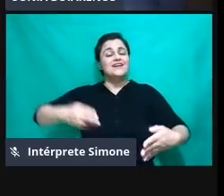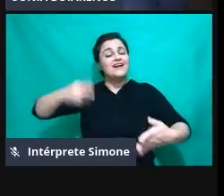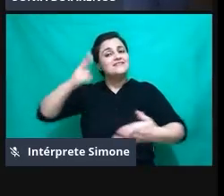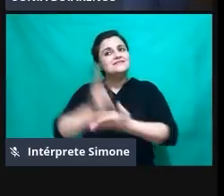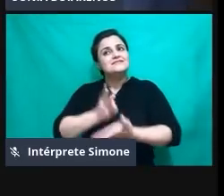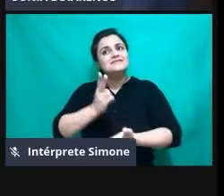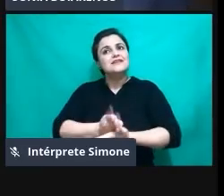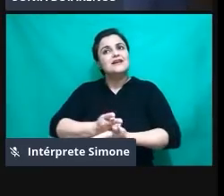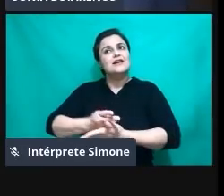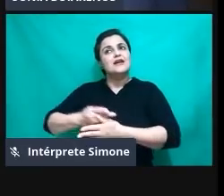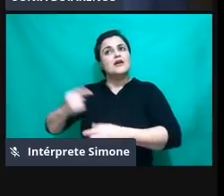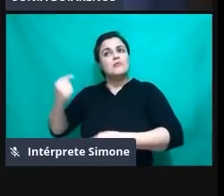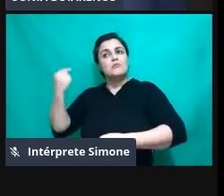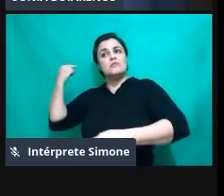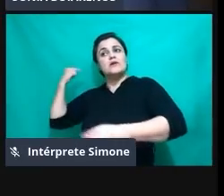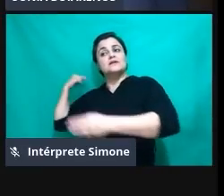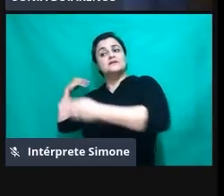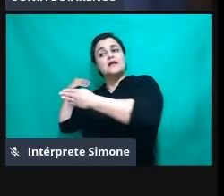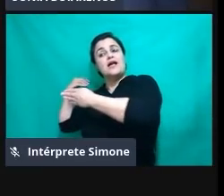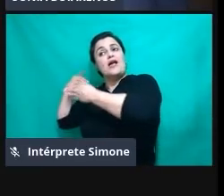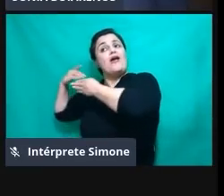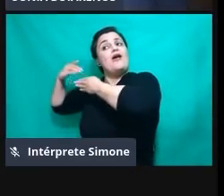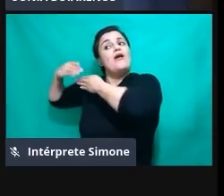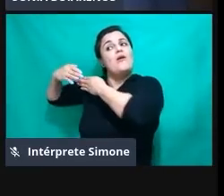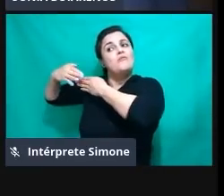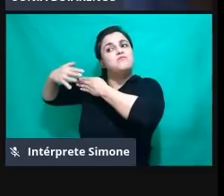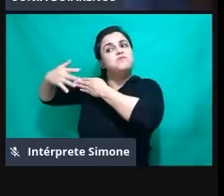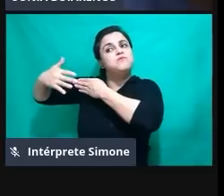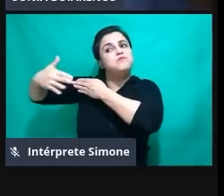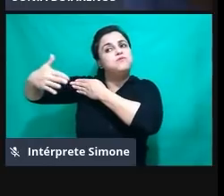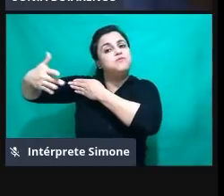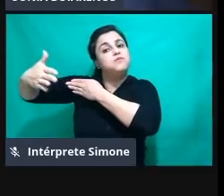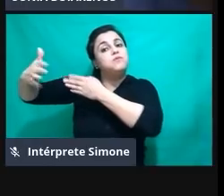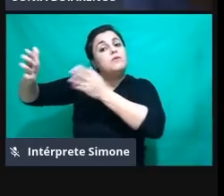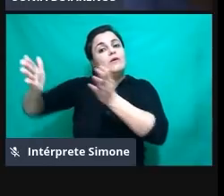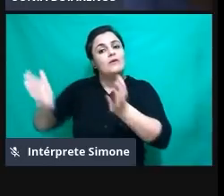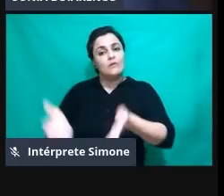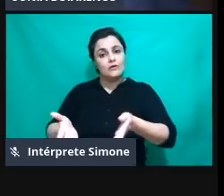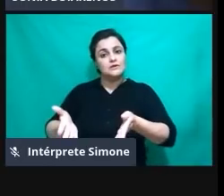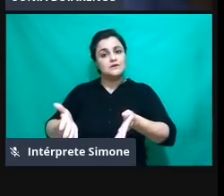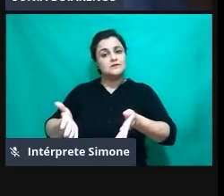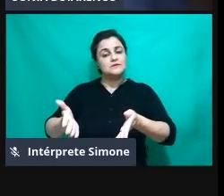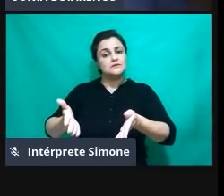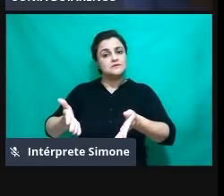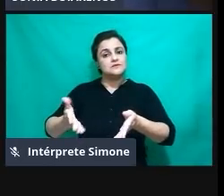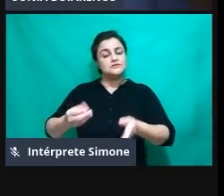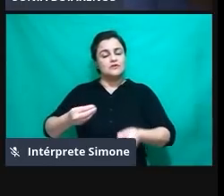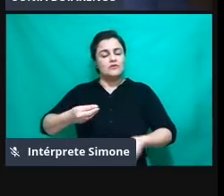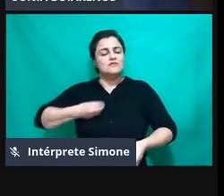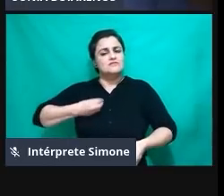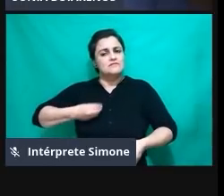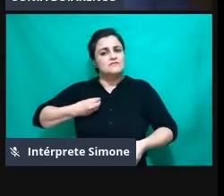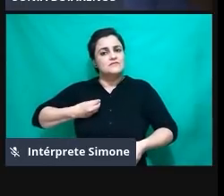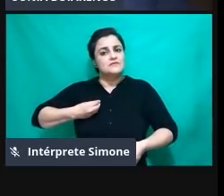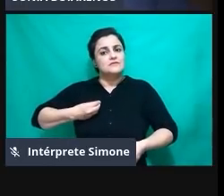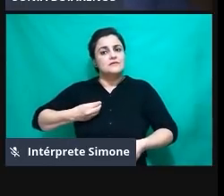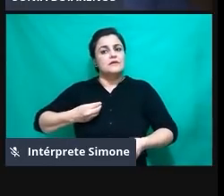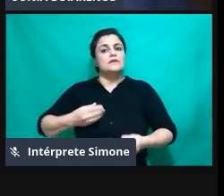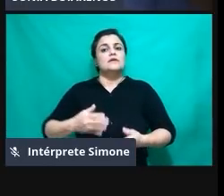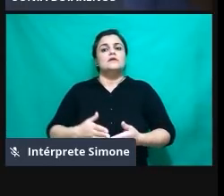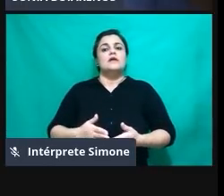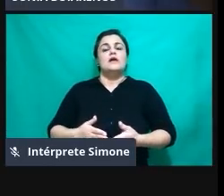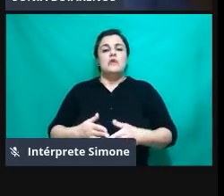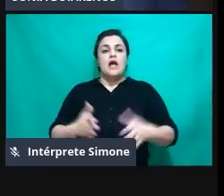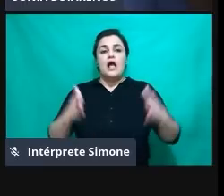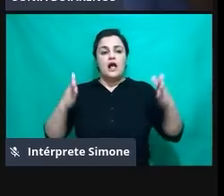posso simplesmente ser uma história factual. Vou lá, conto os fatos e pronto. José